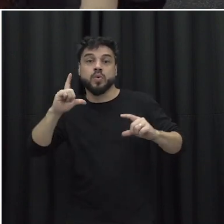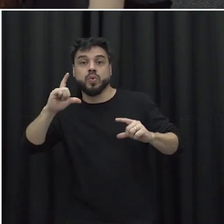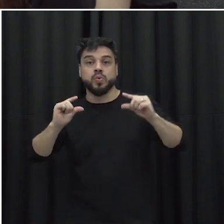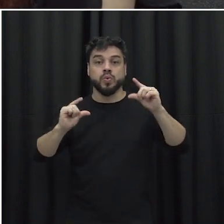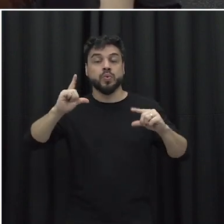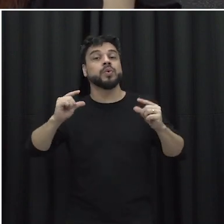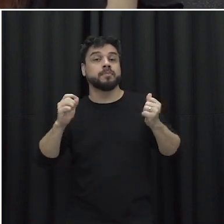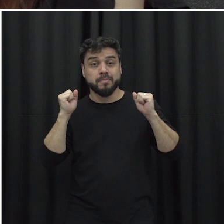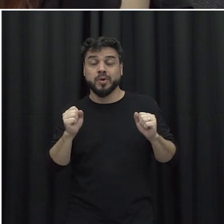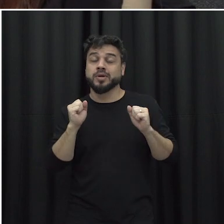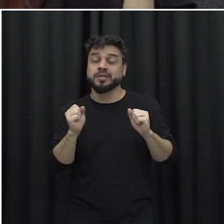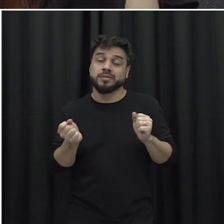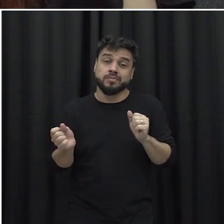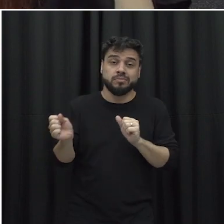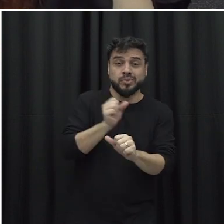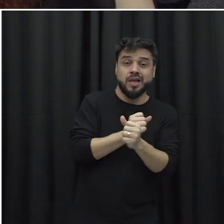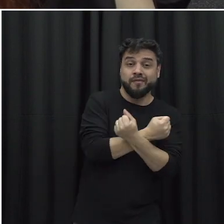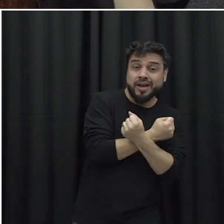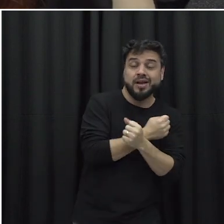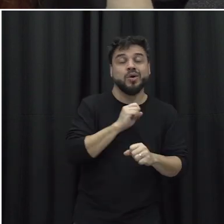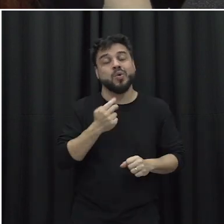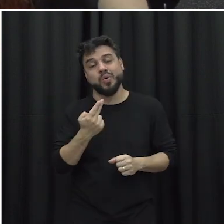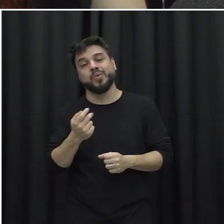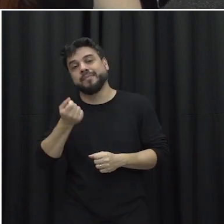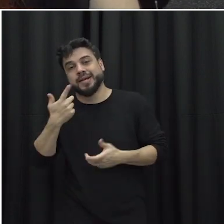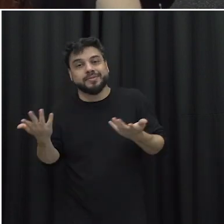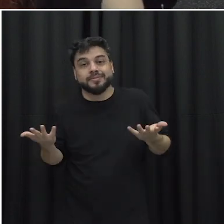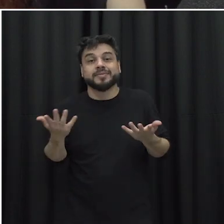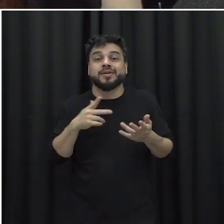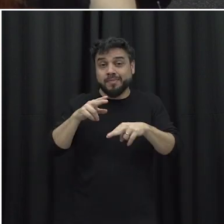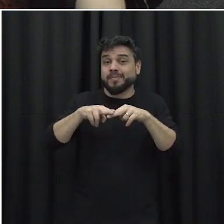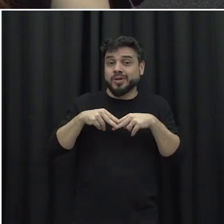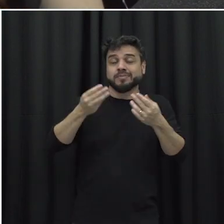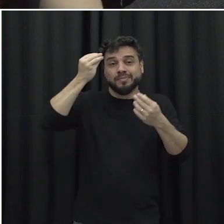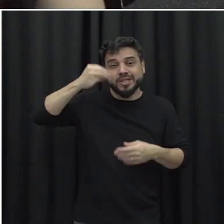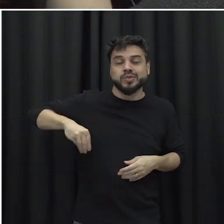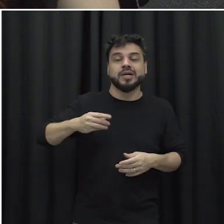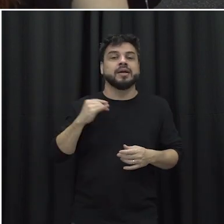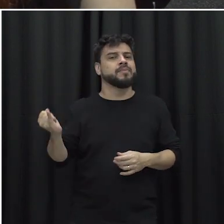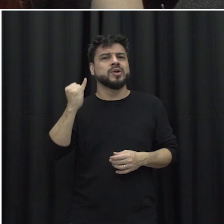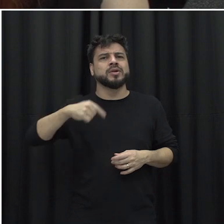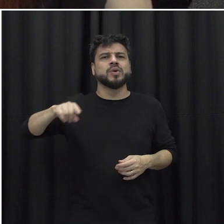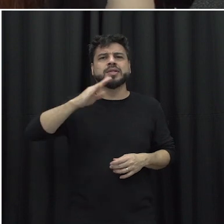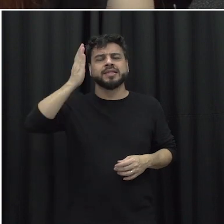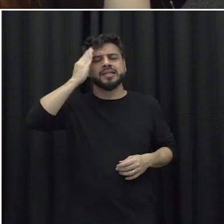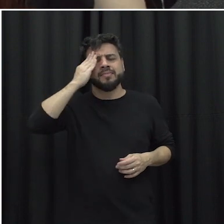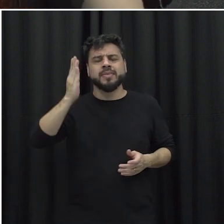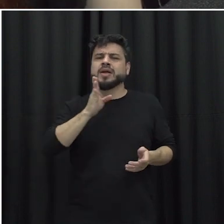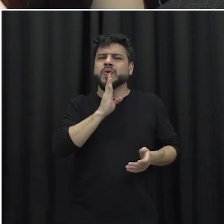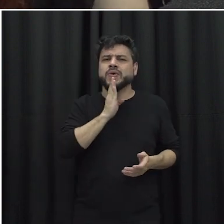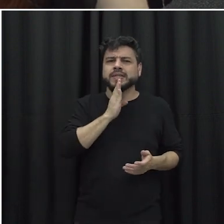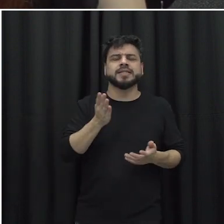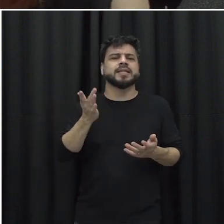algum prejuízo. Né? Então, é muito importante a gente conhecer, né, saber o que está utilizando primeiro e ter